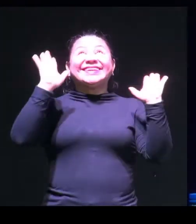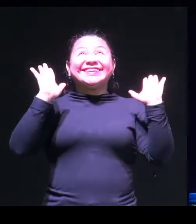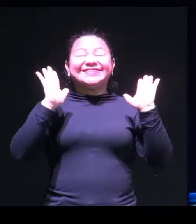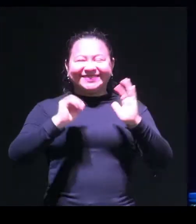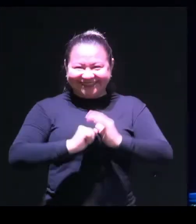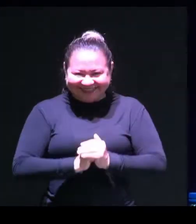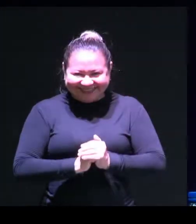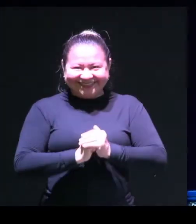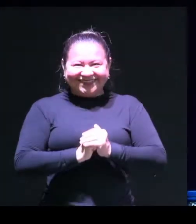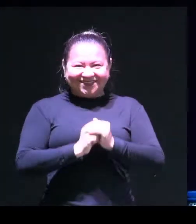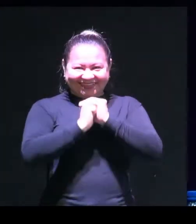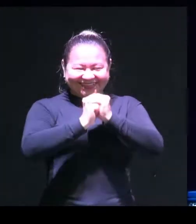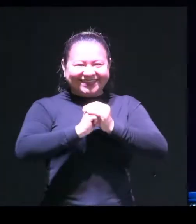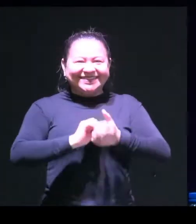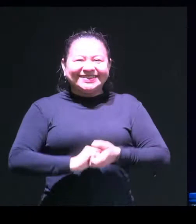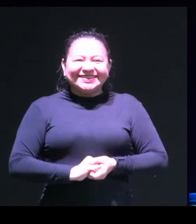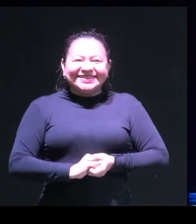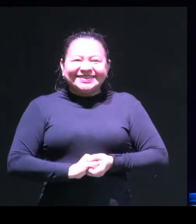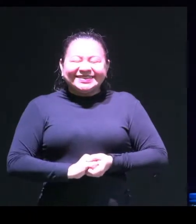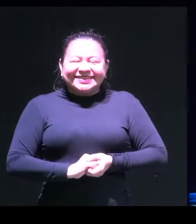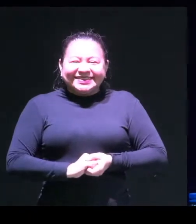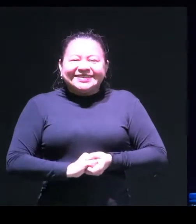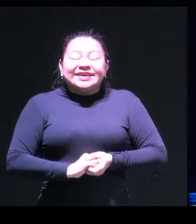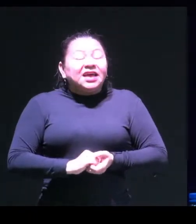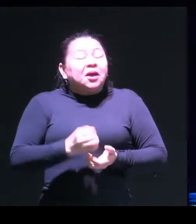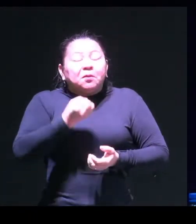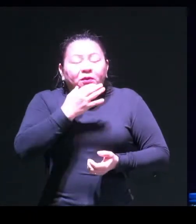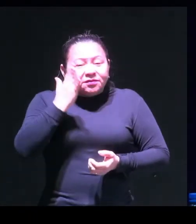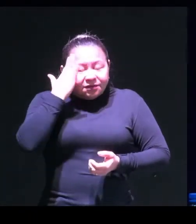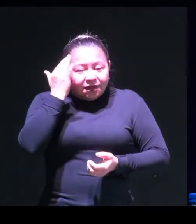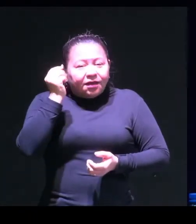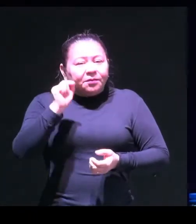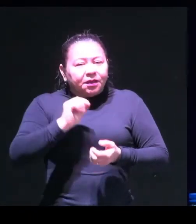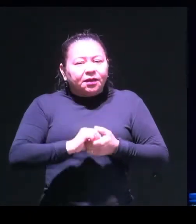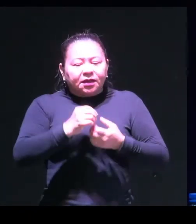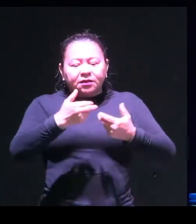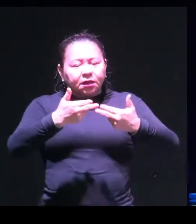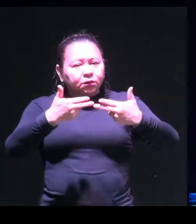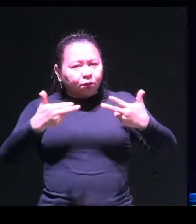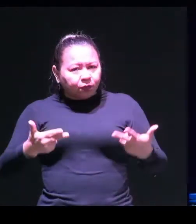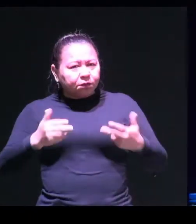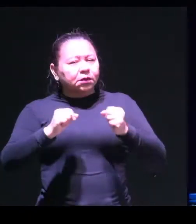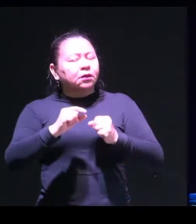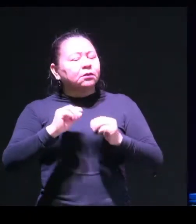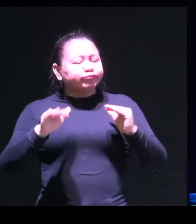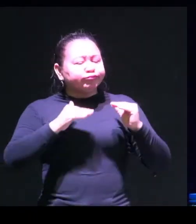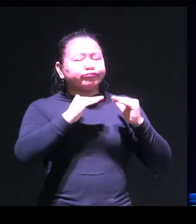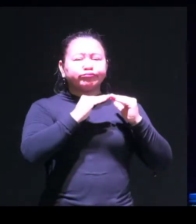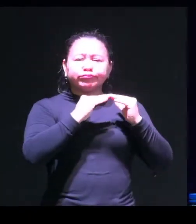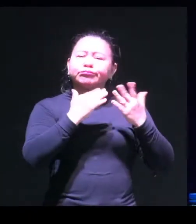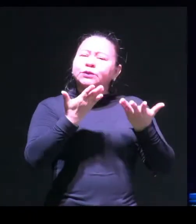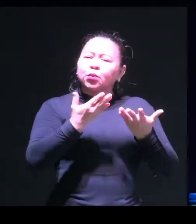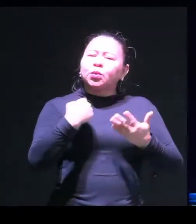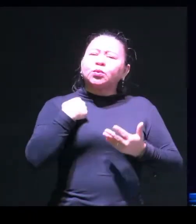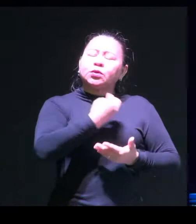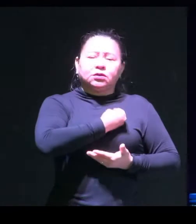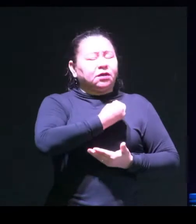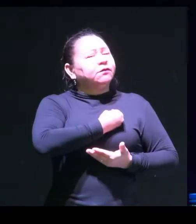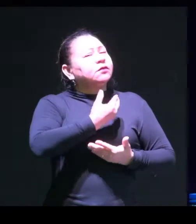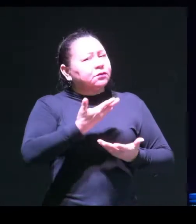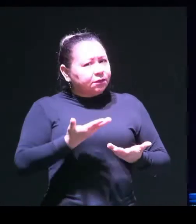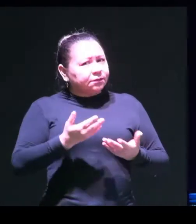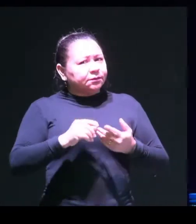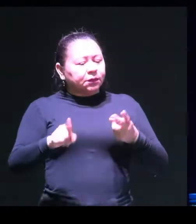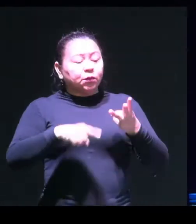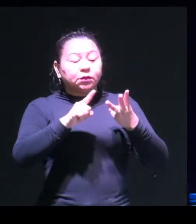legal. É gostoso saber que essas coisas têm a ver com a nossa vida.